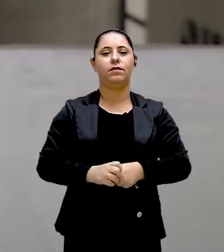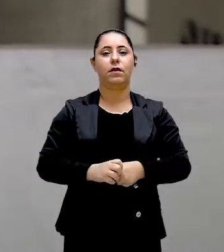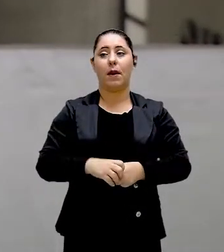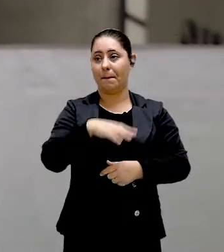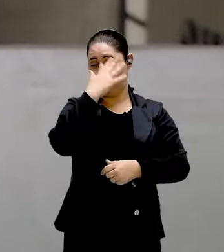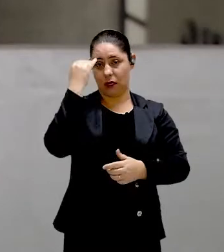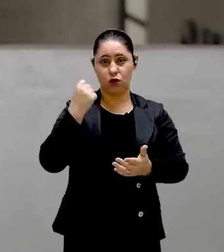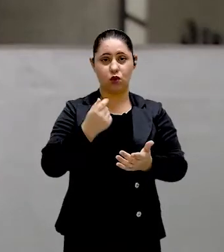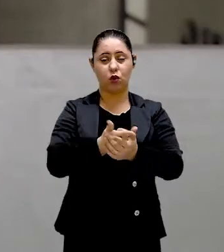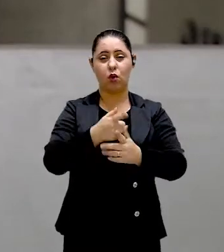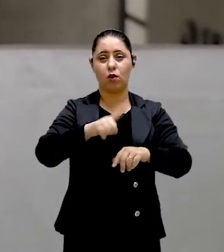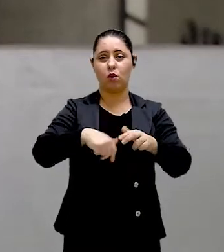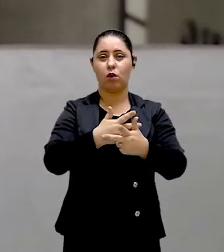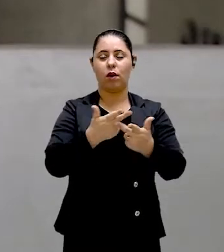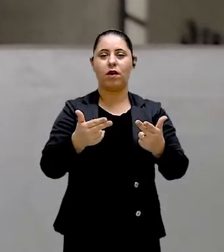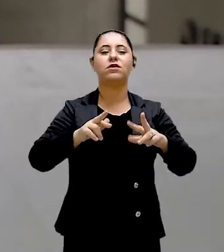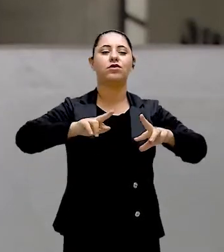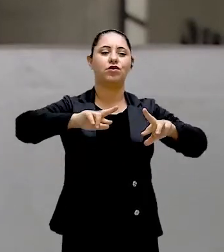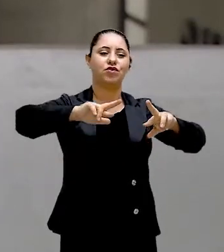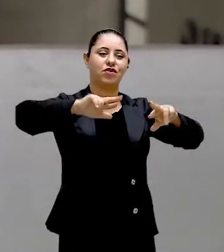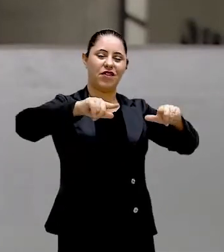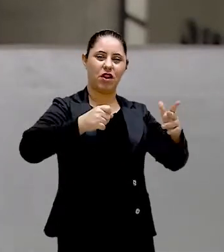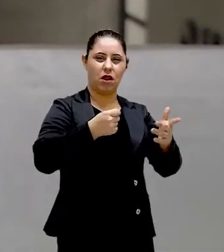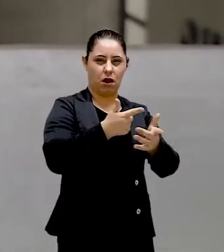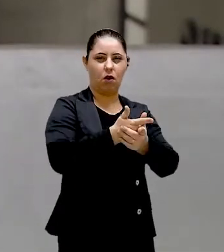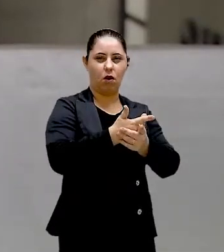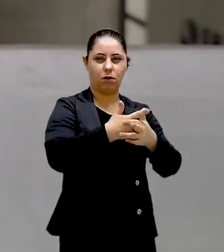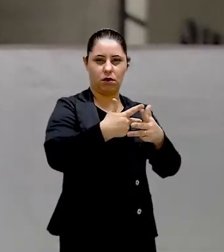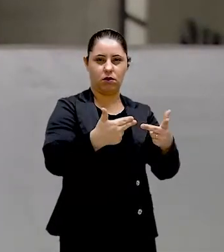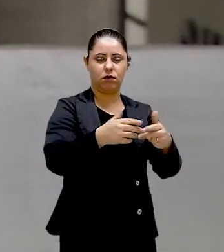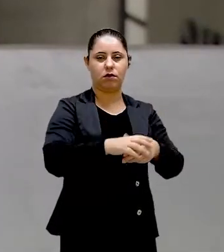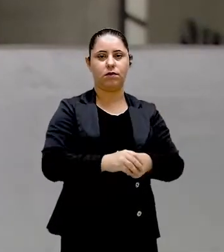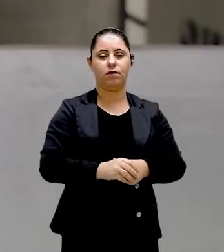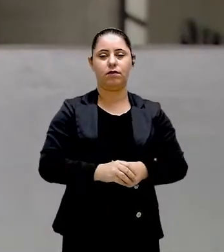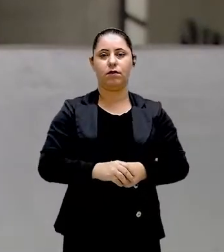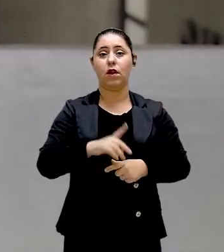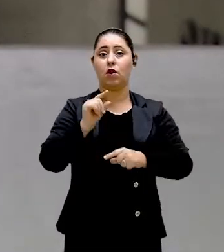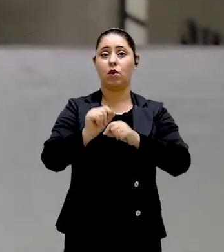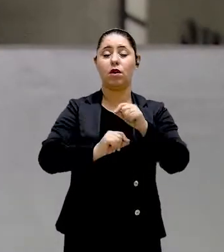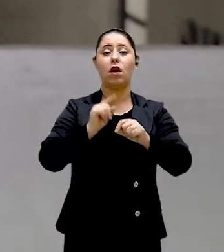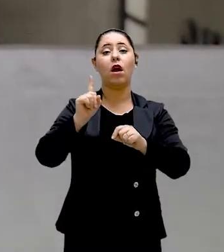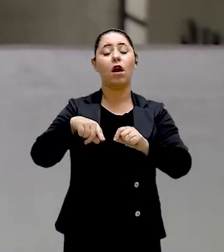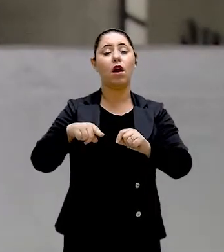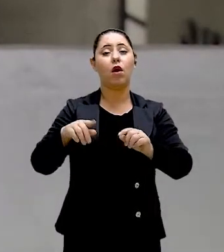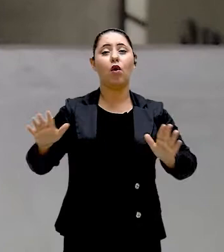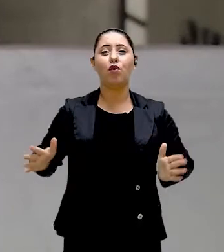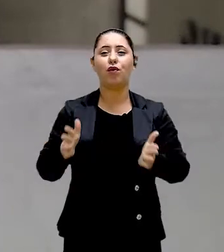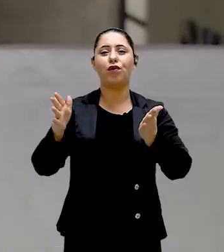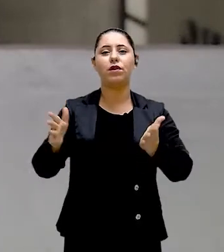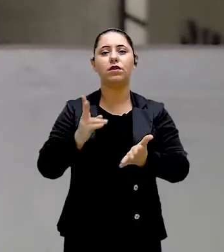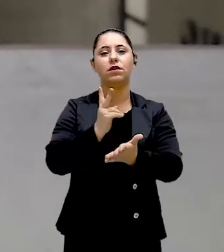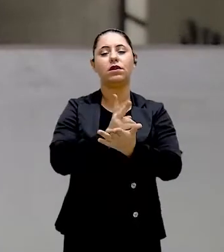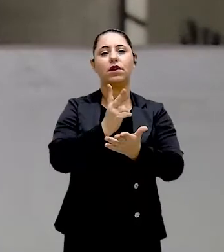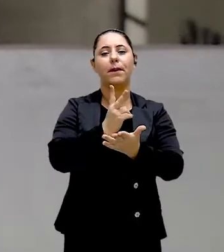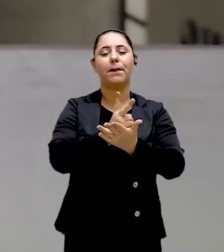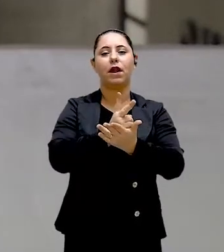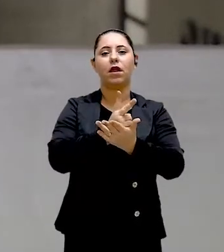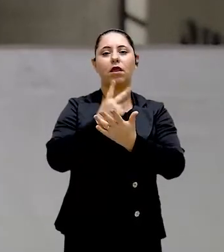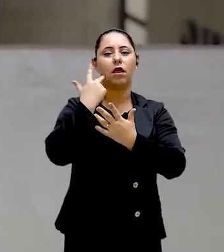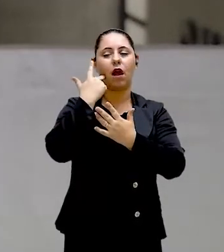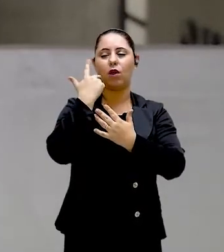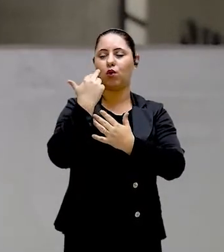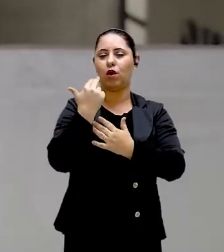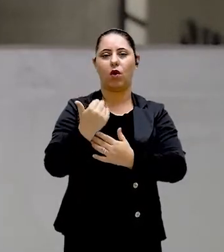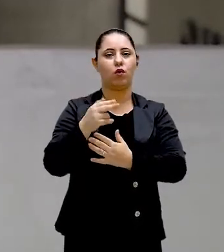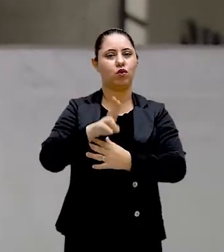um grande diferencial na hora da compra. E a tendência é isso mesmo, oferecer produto natural e que não seja